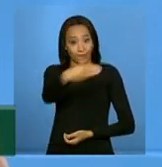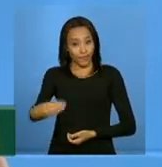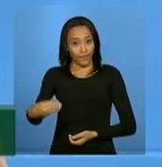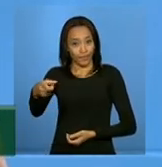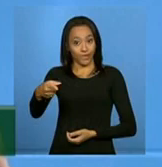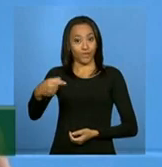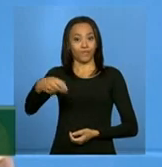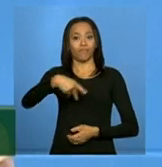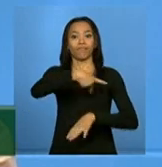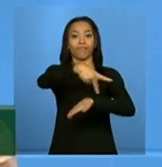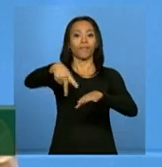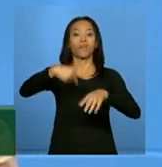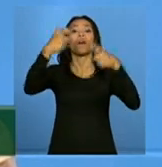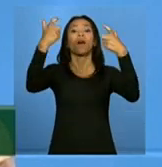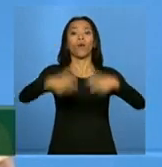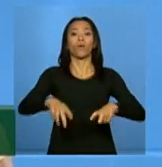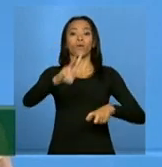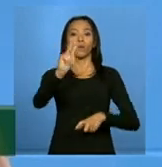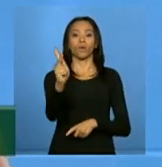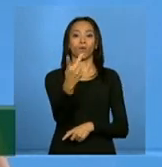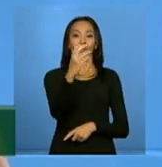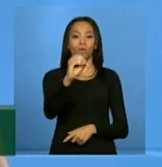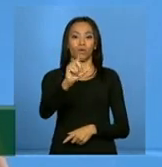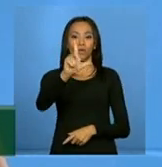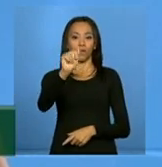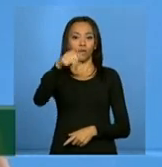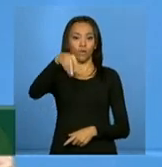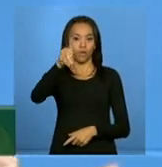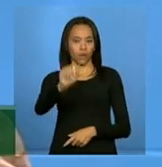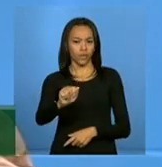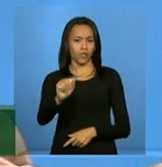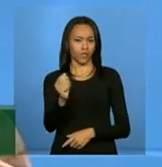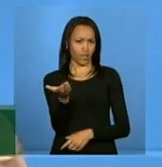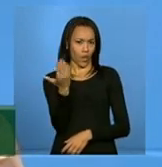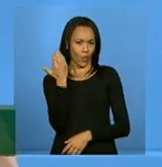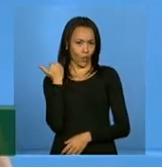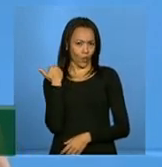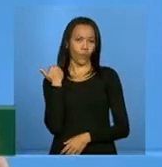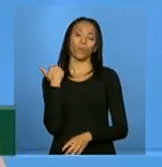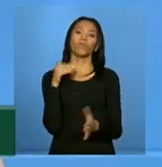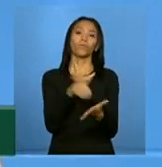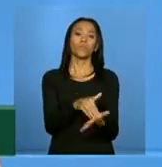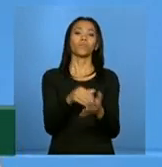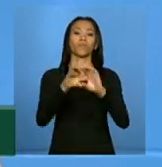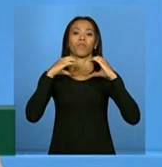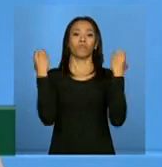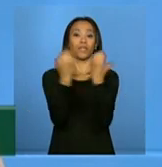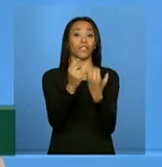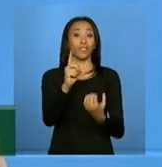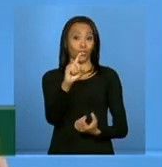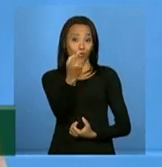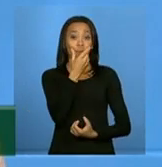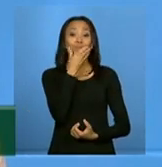Holanda, na última conferência havia um garotinho que compartilhava